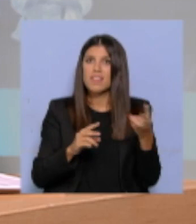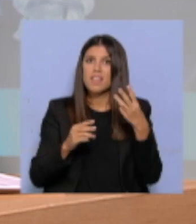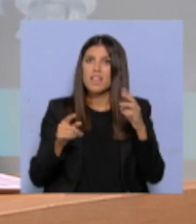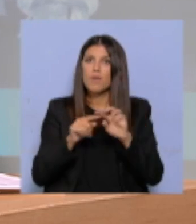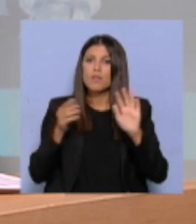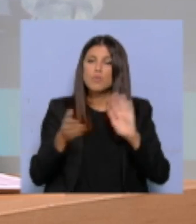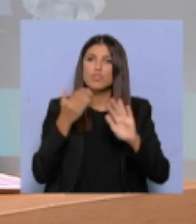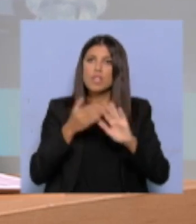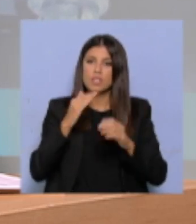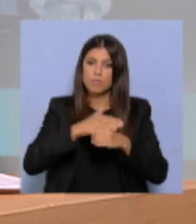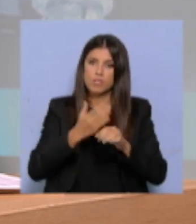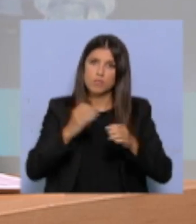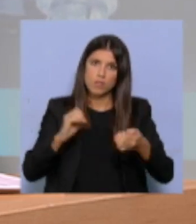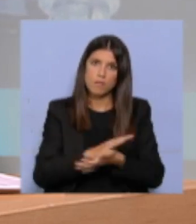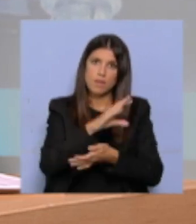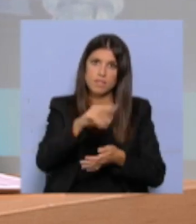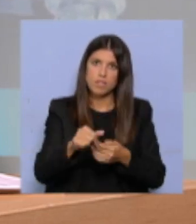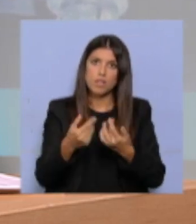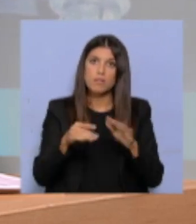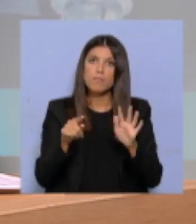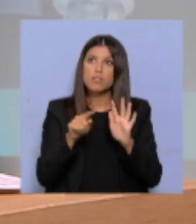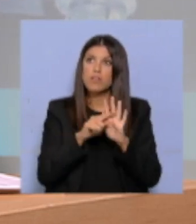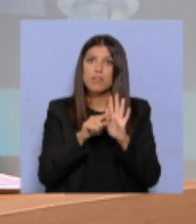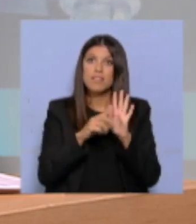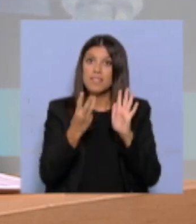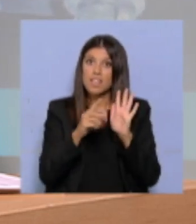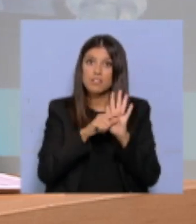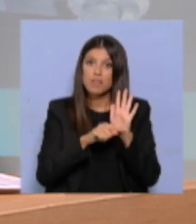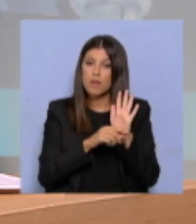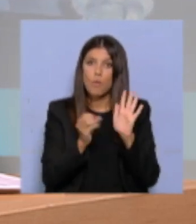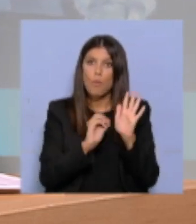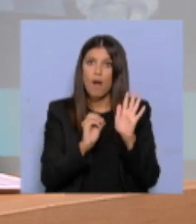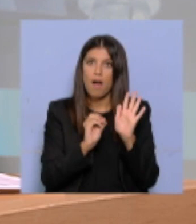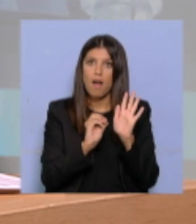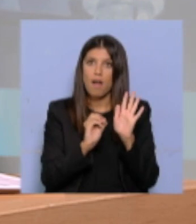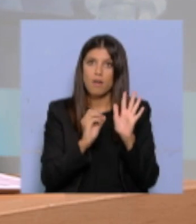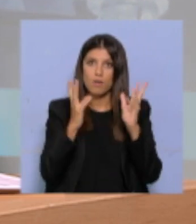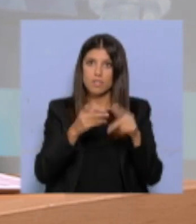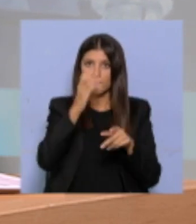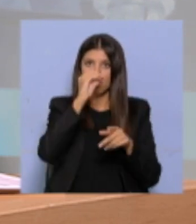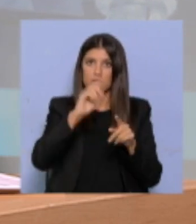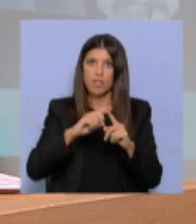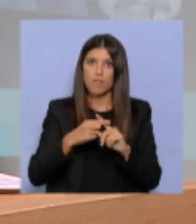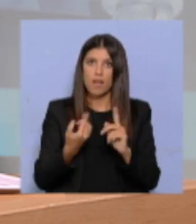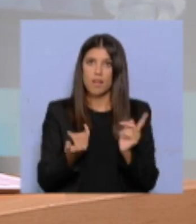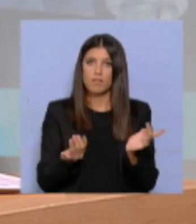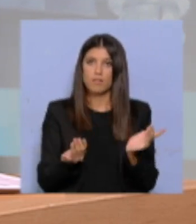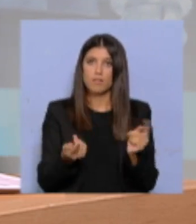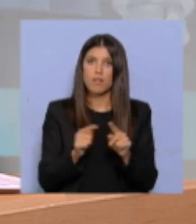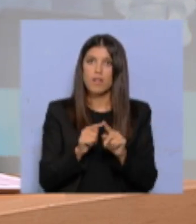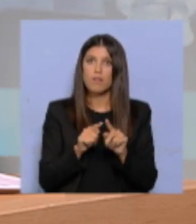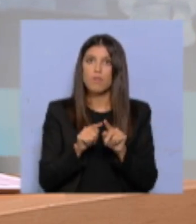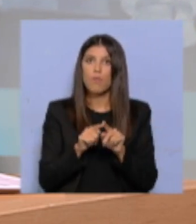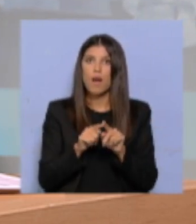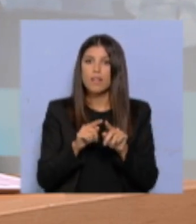setor. E essas medidas não foram nenhuma delas contemplada no Orçamento de Estado para este ano e que não iria traduzir-se num